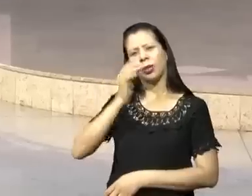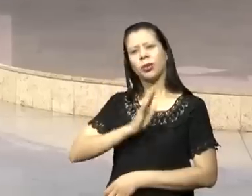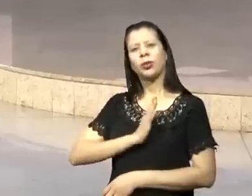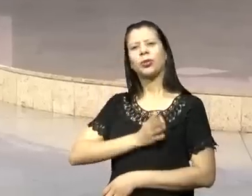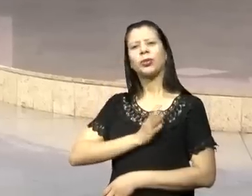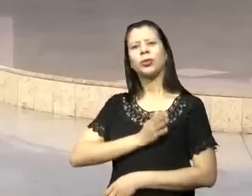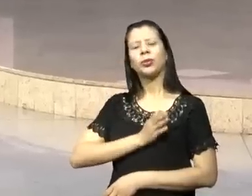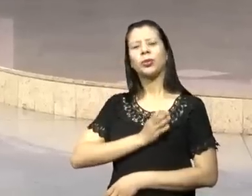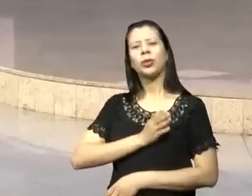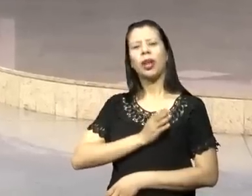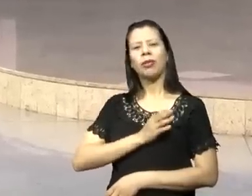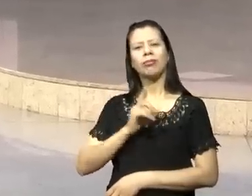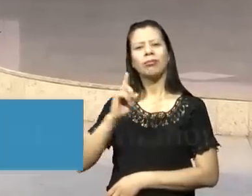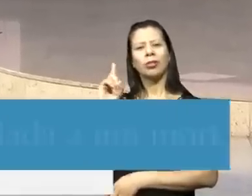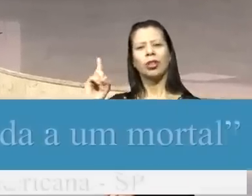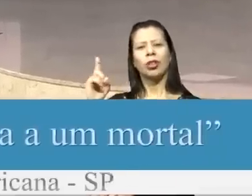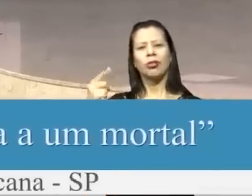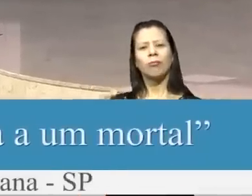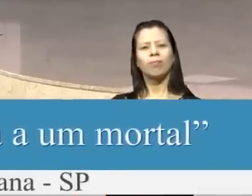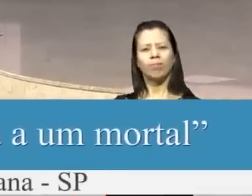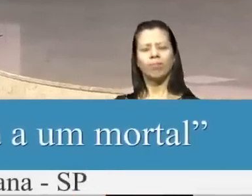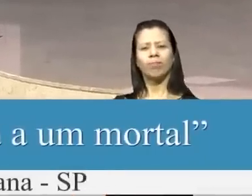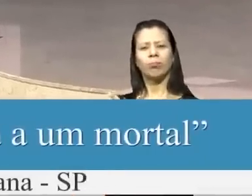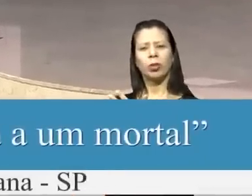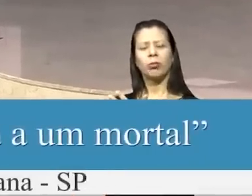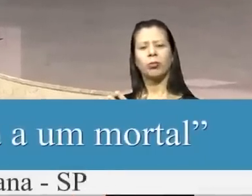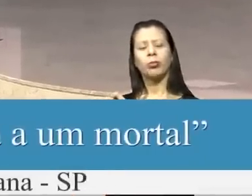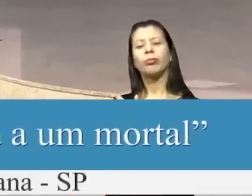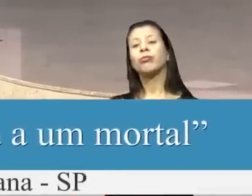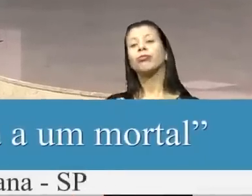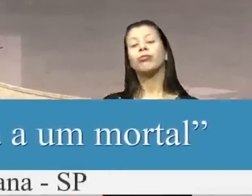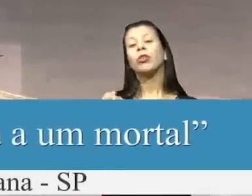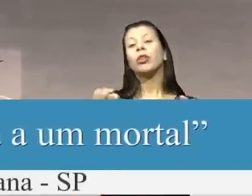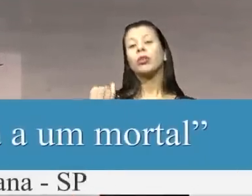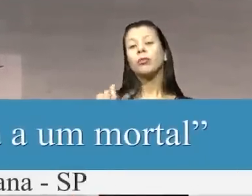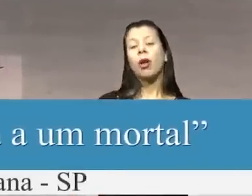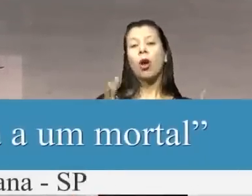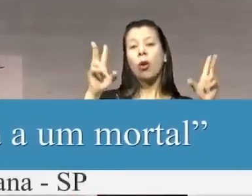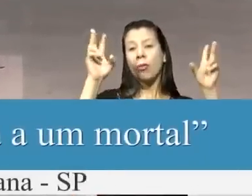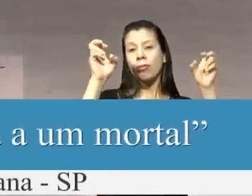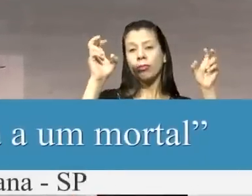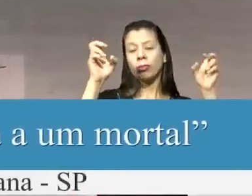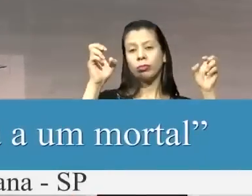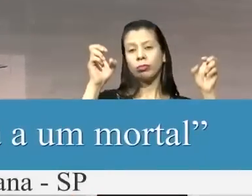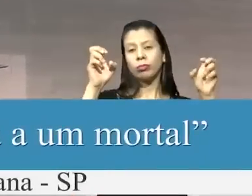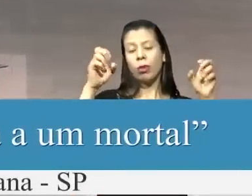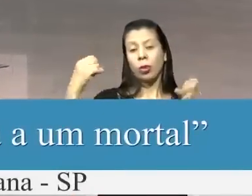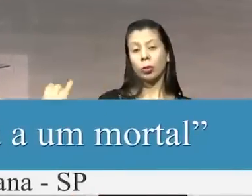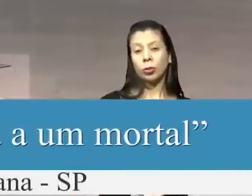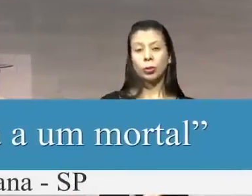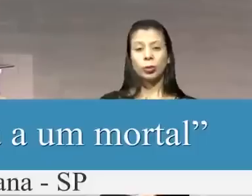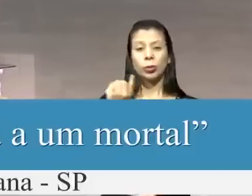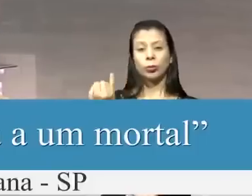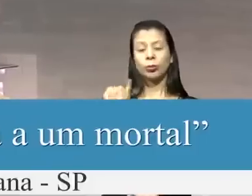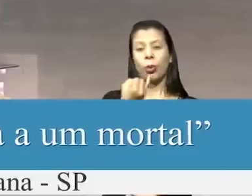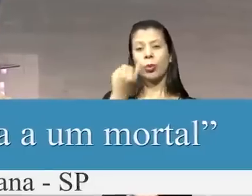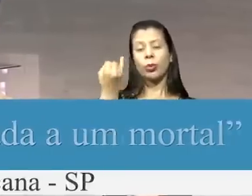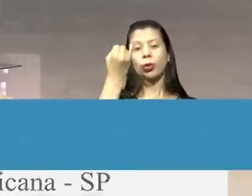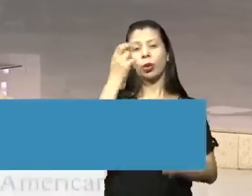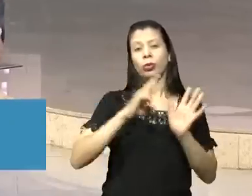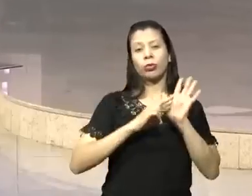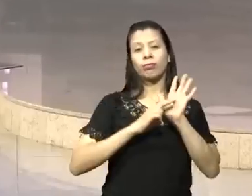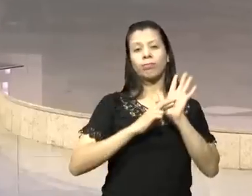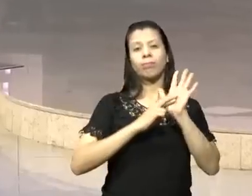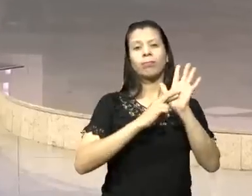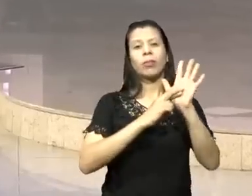do sermão de hoje a maior visão dada a um mortal eu vou te dar aí 10 15